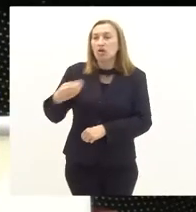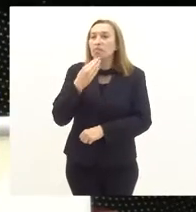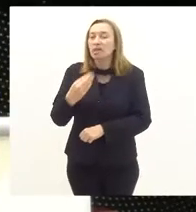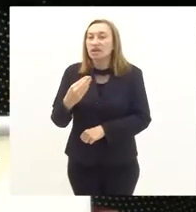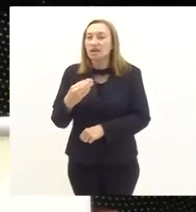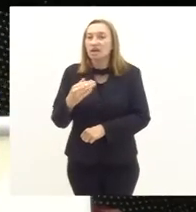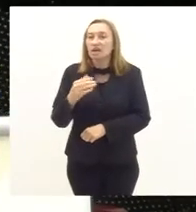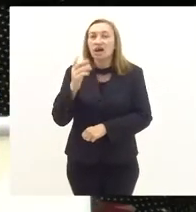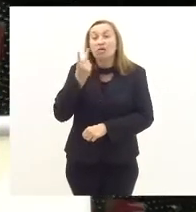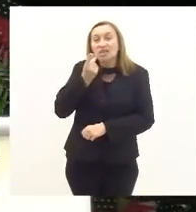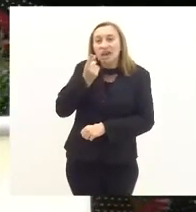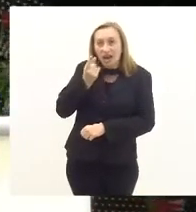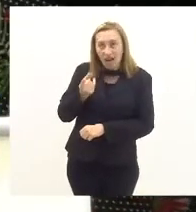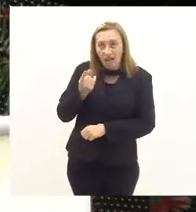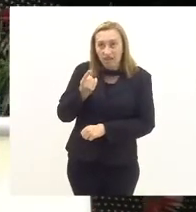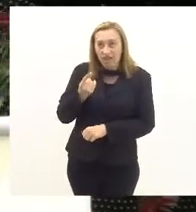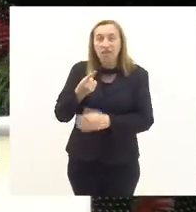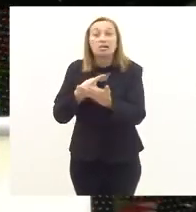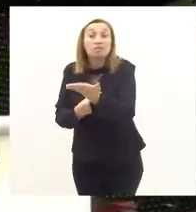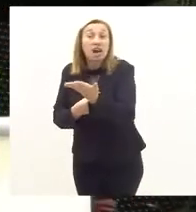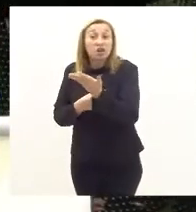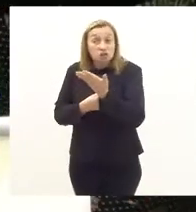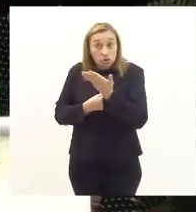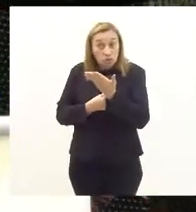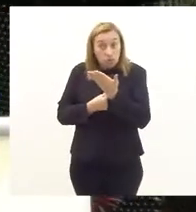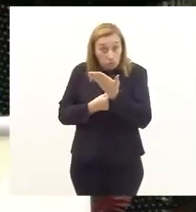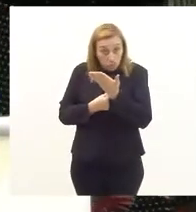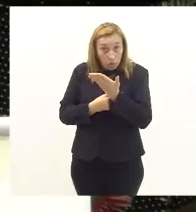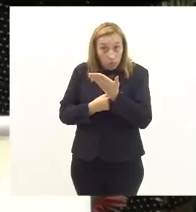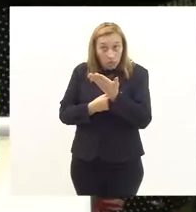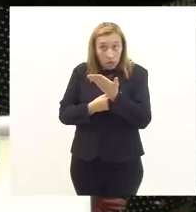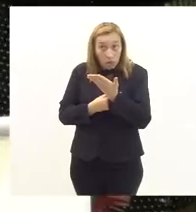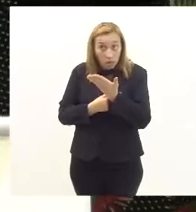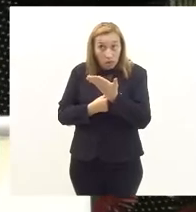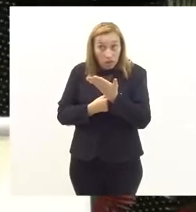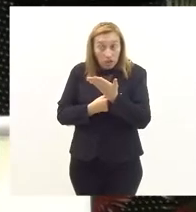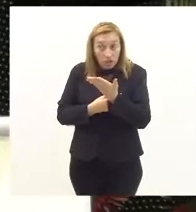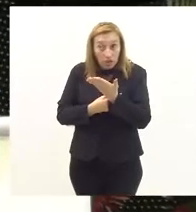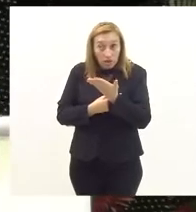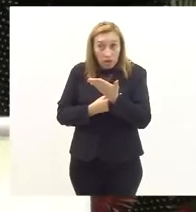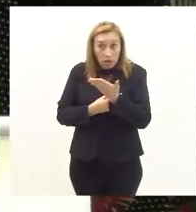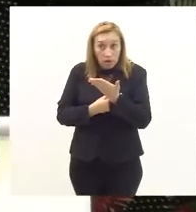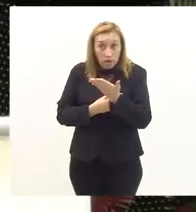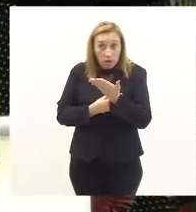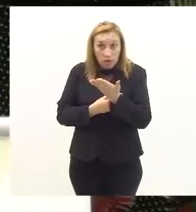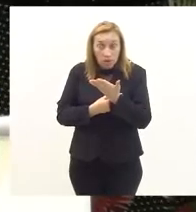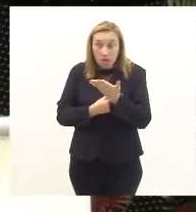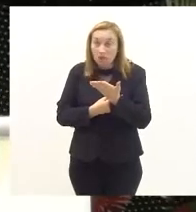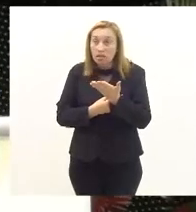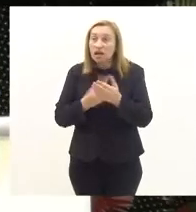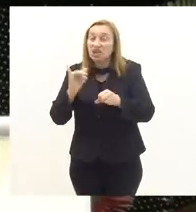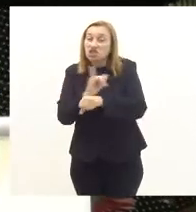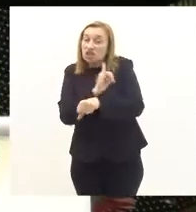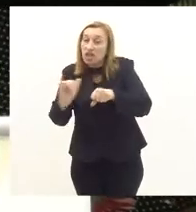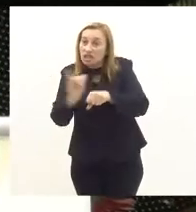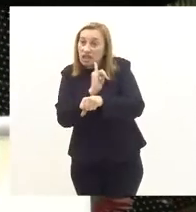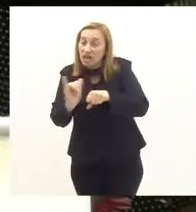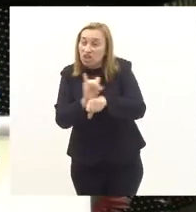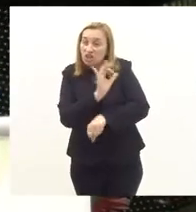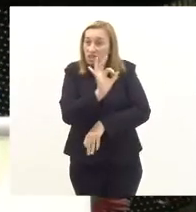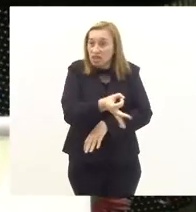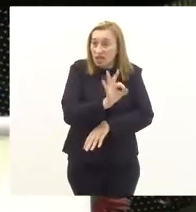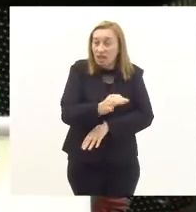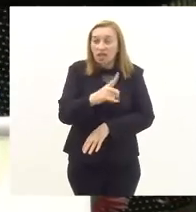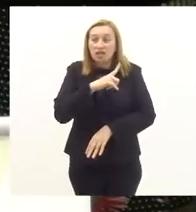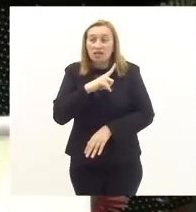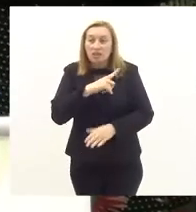ao Ceará, né? E o Ceará me ajudou, fez as, né, as pontes necessárias. Tivemos aqui